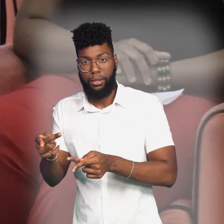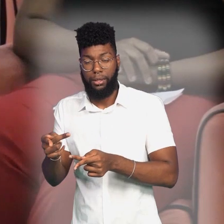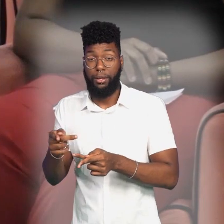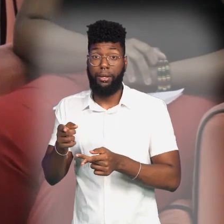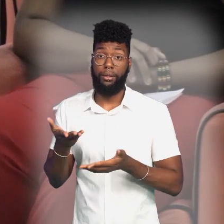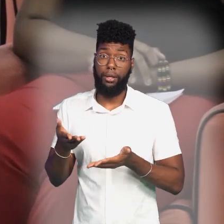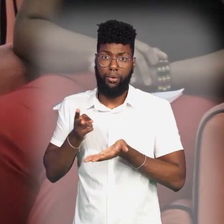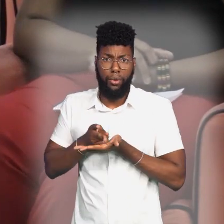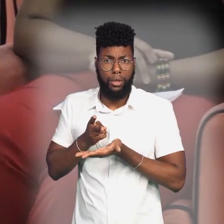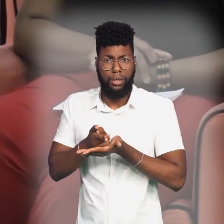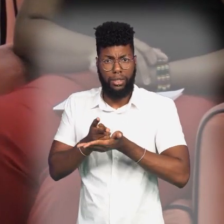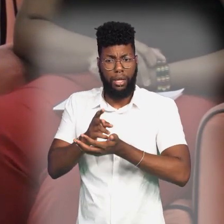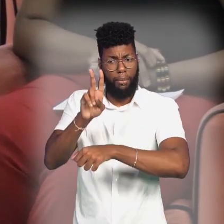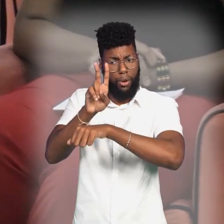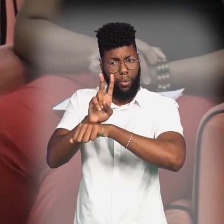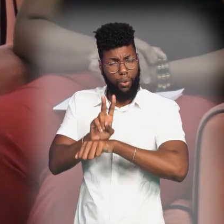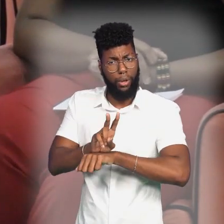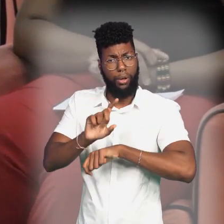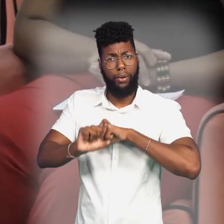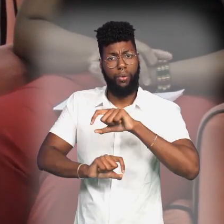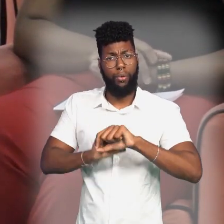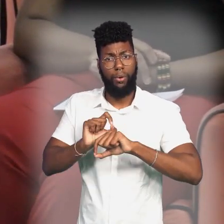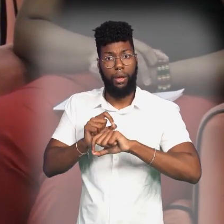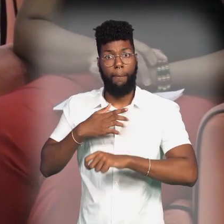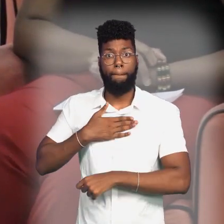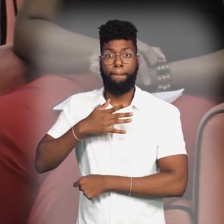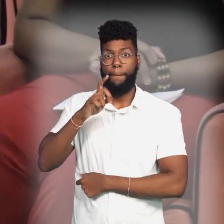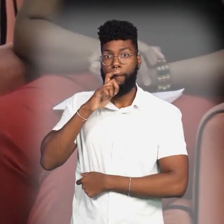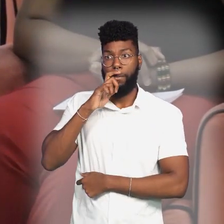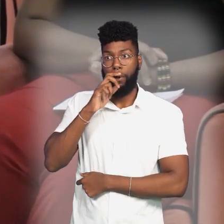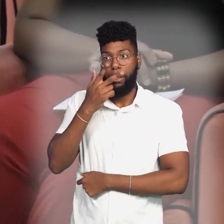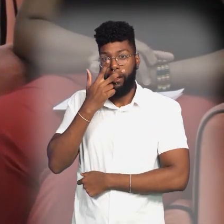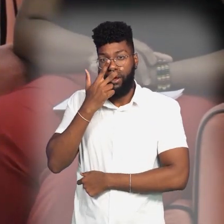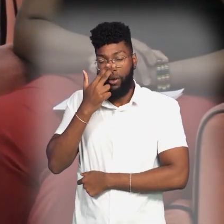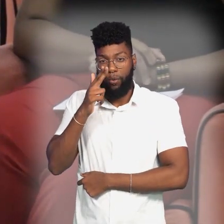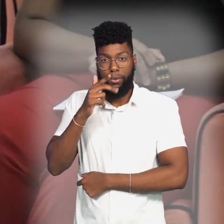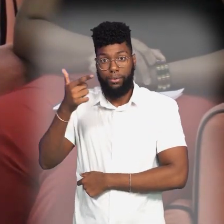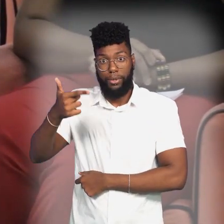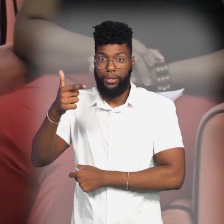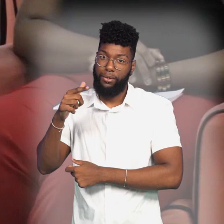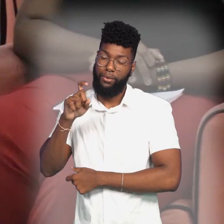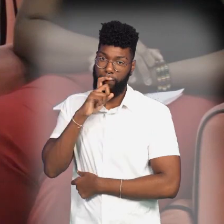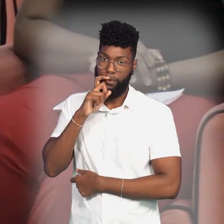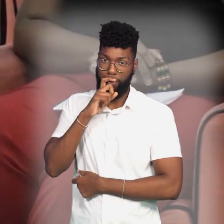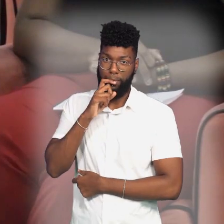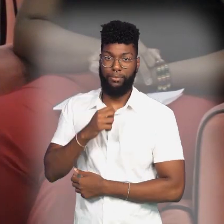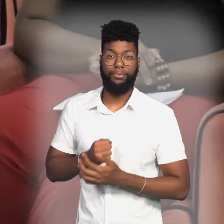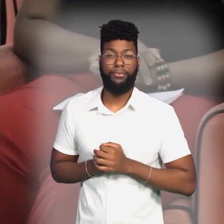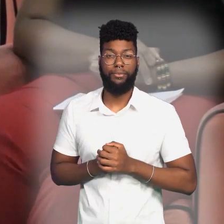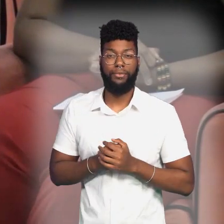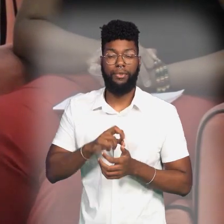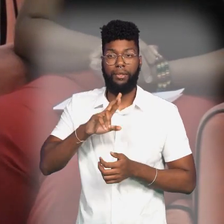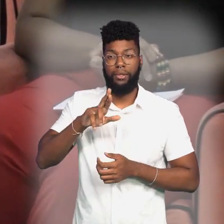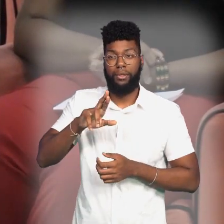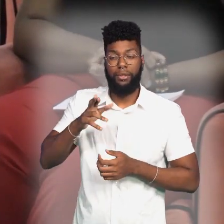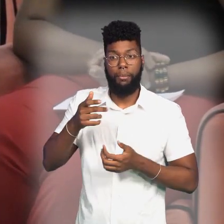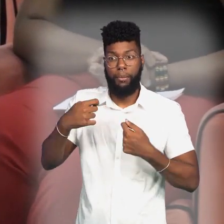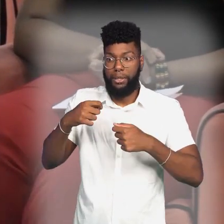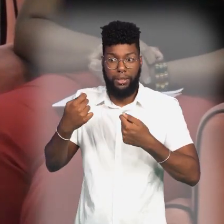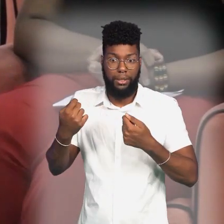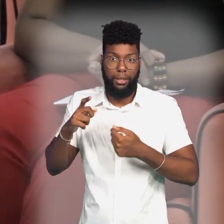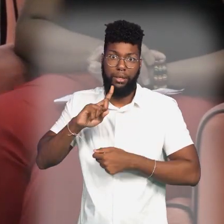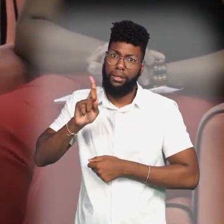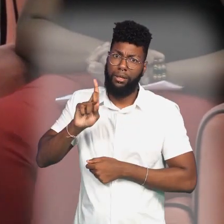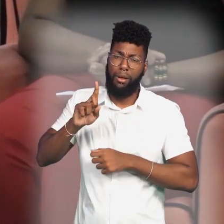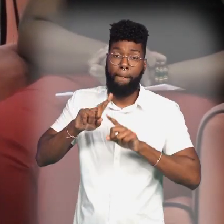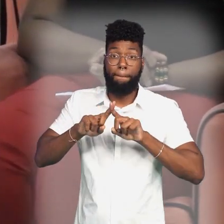sempre foi criado que meu pai é como se fosse um segundo pai. Não está doando por necessidade,